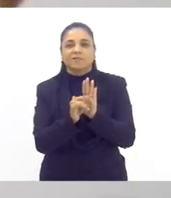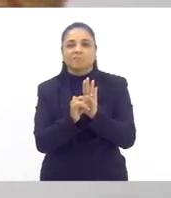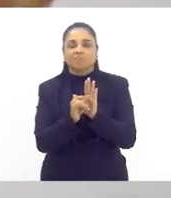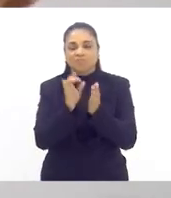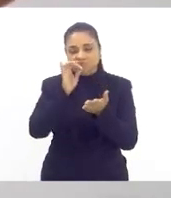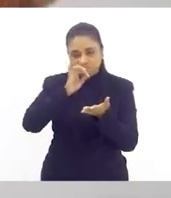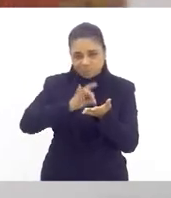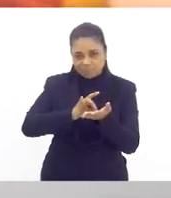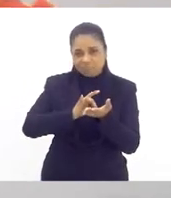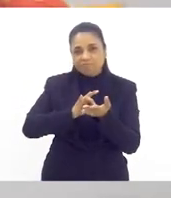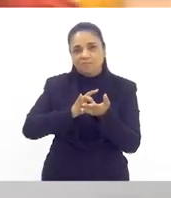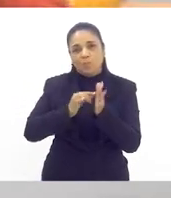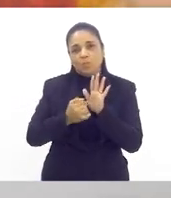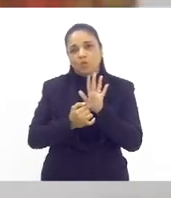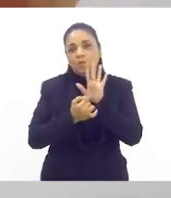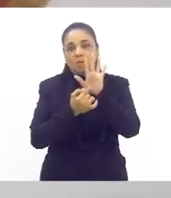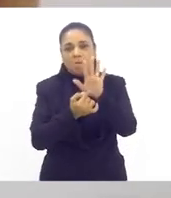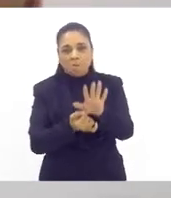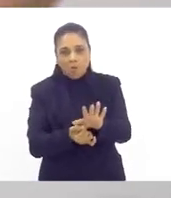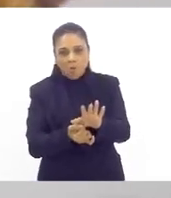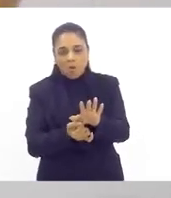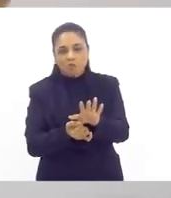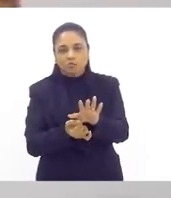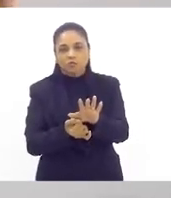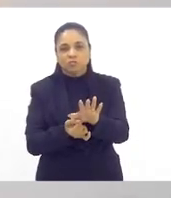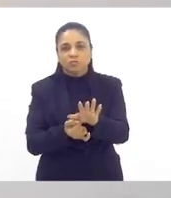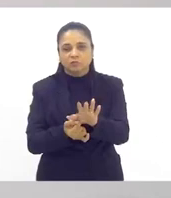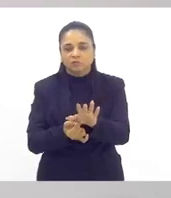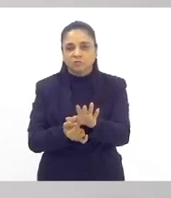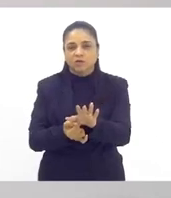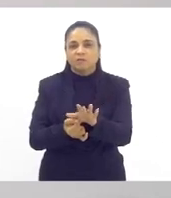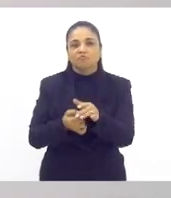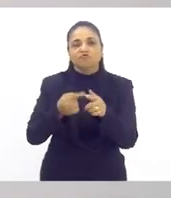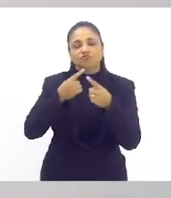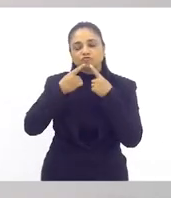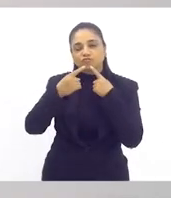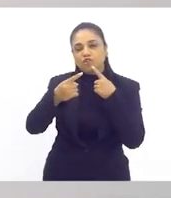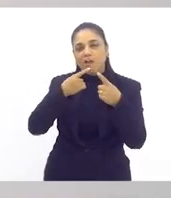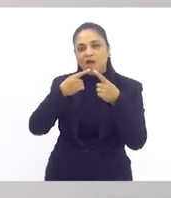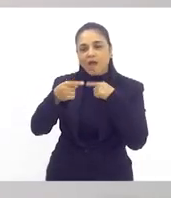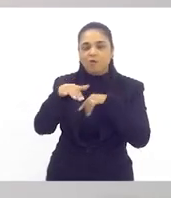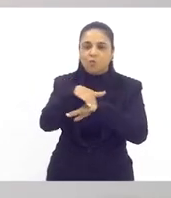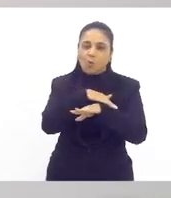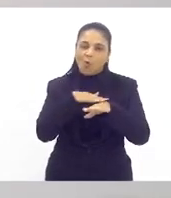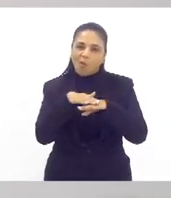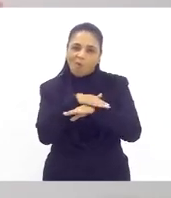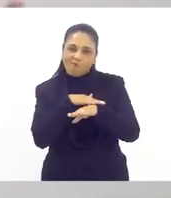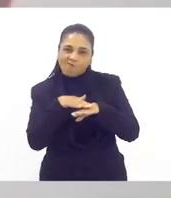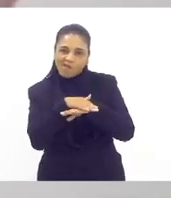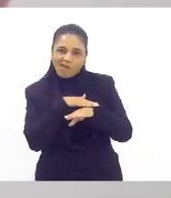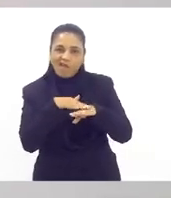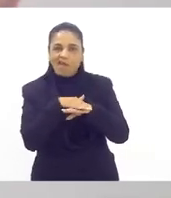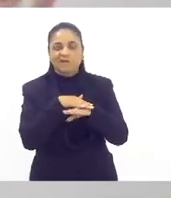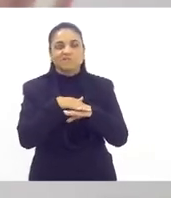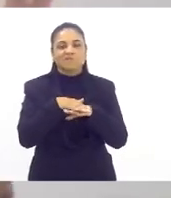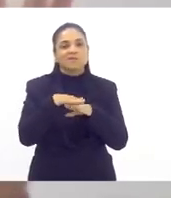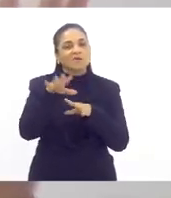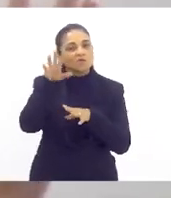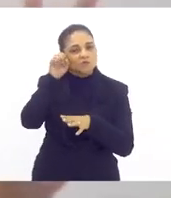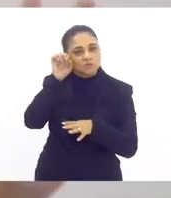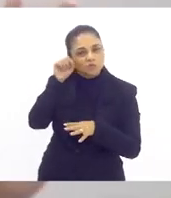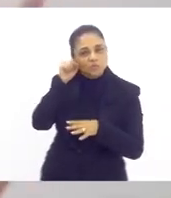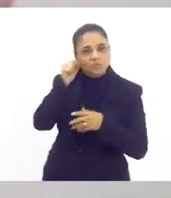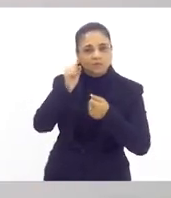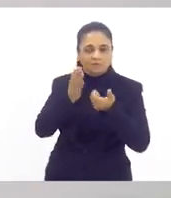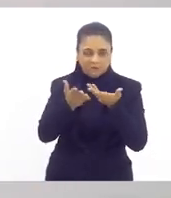isso que o normativo chama de oitive que a gente chama de diálogo de conversa de escuta e